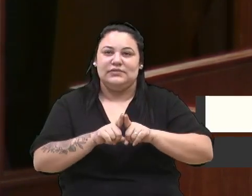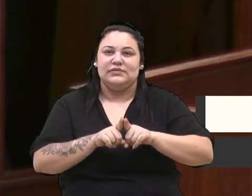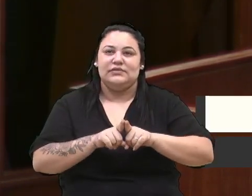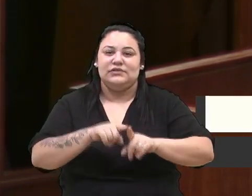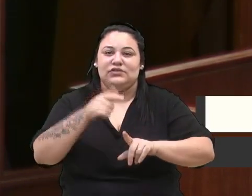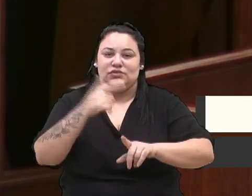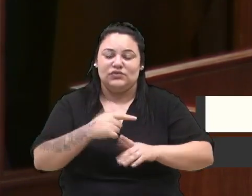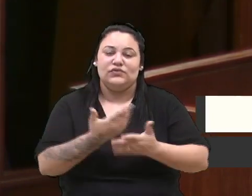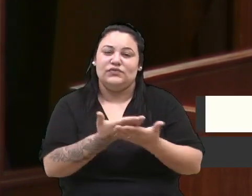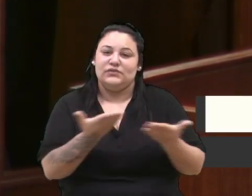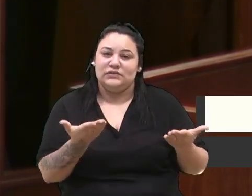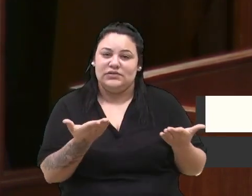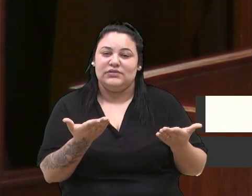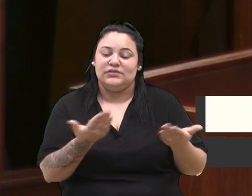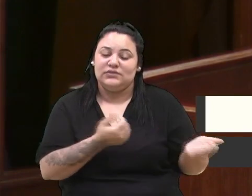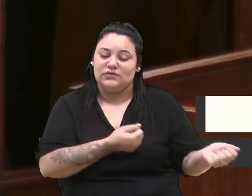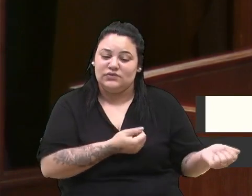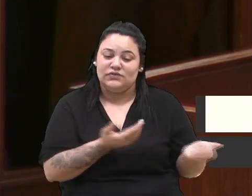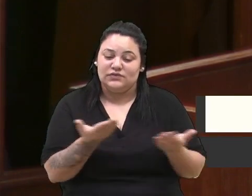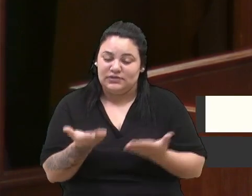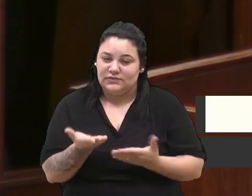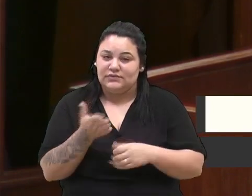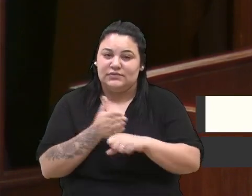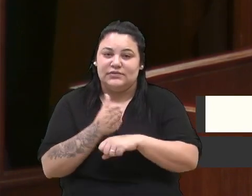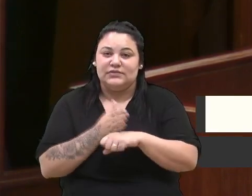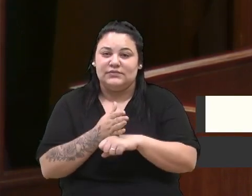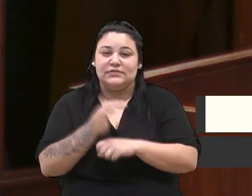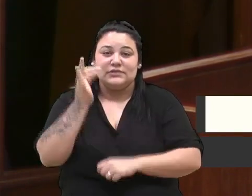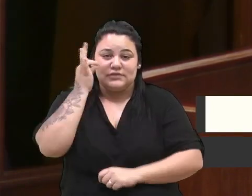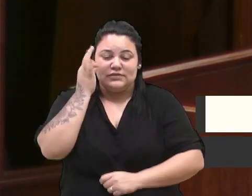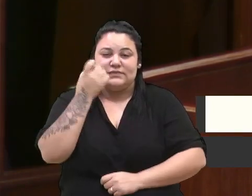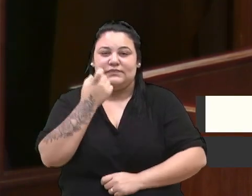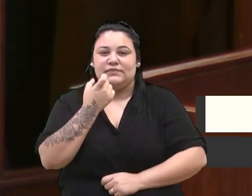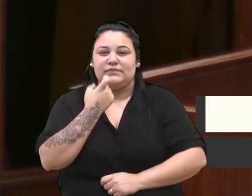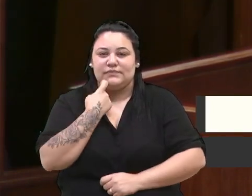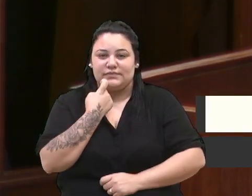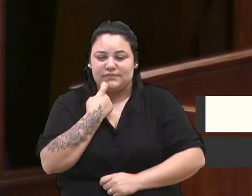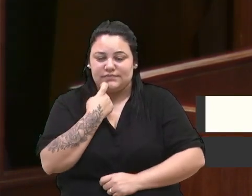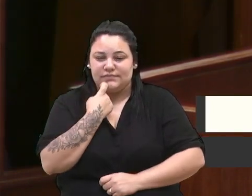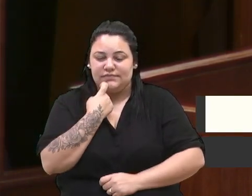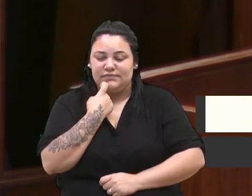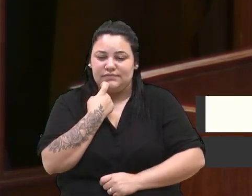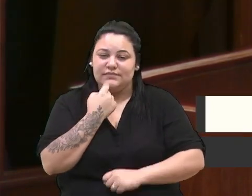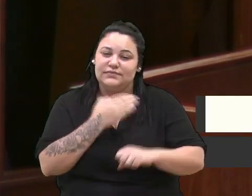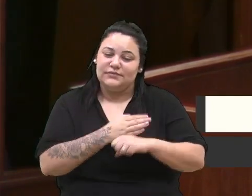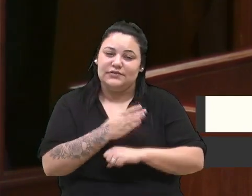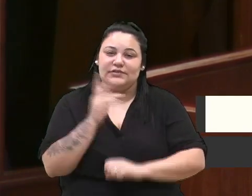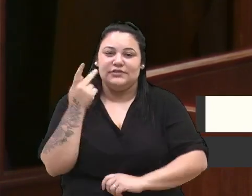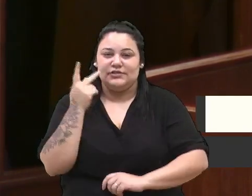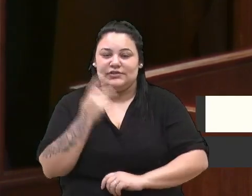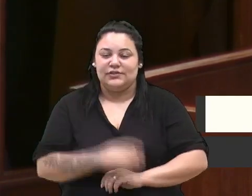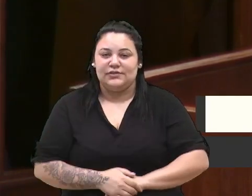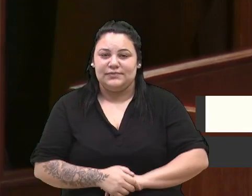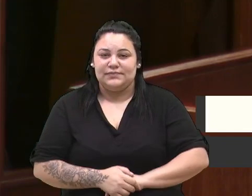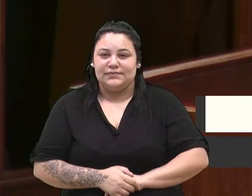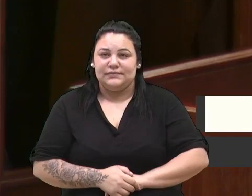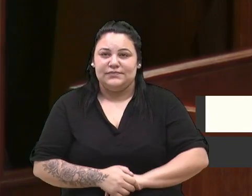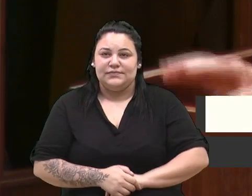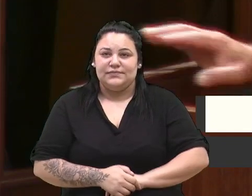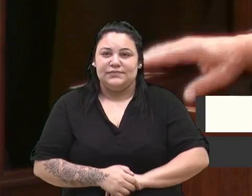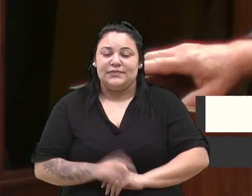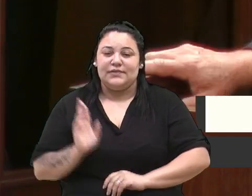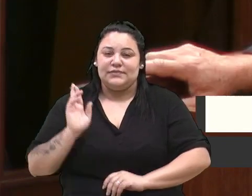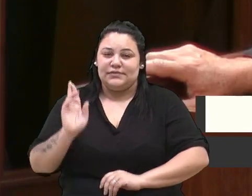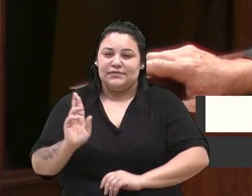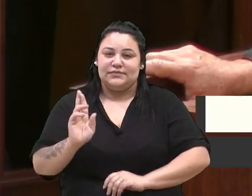vez a vocês, convidar para vocês estarem presentes nessa história. Em nome do nosso prefeito Adiló, hoje